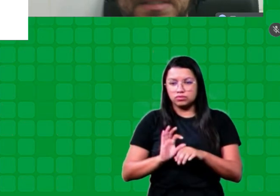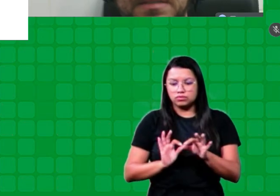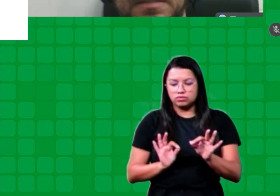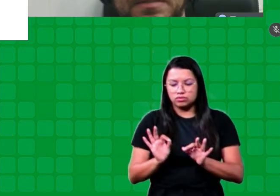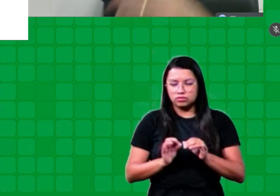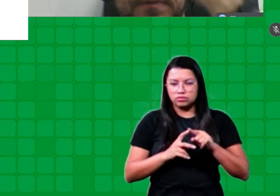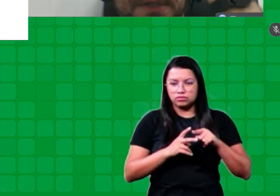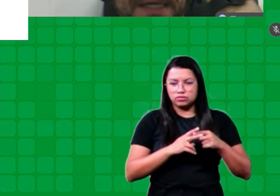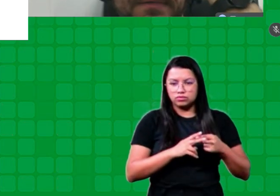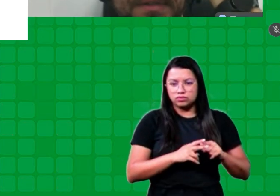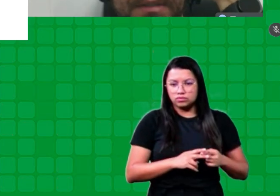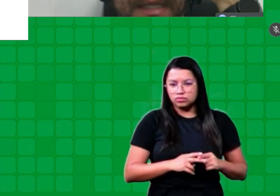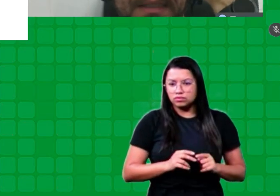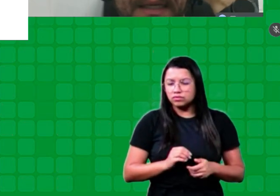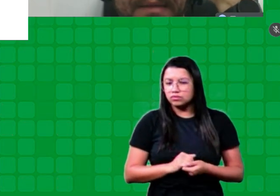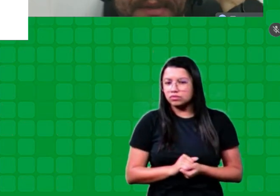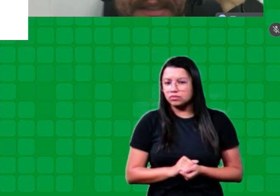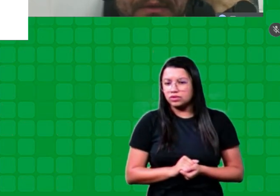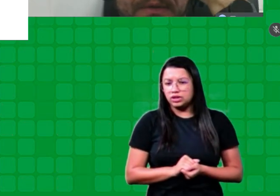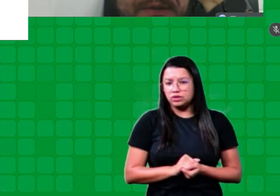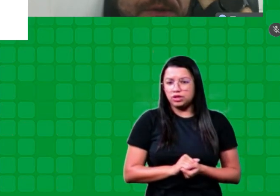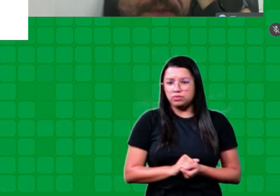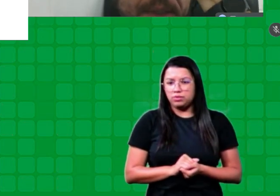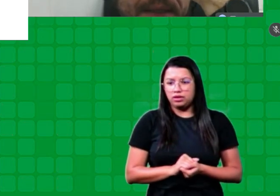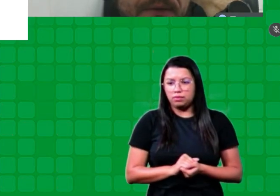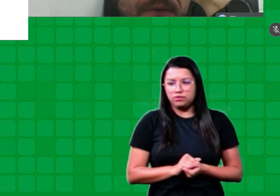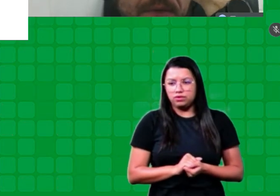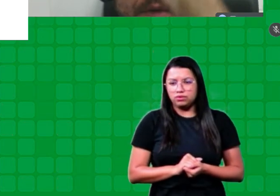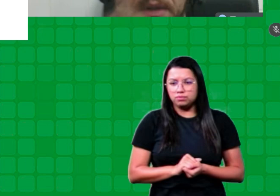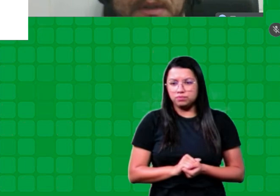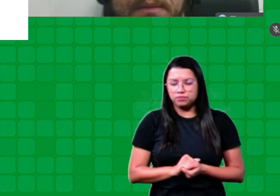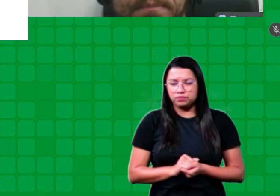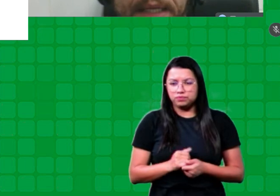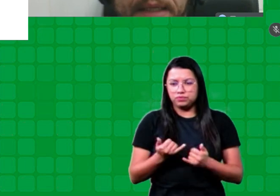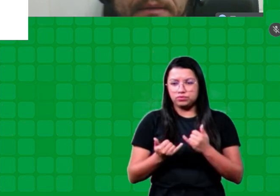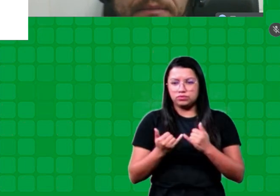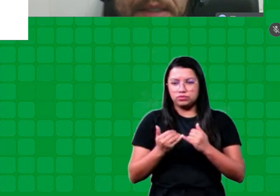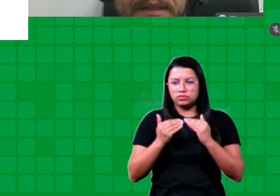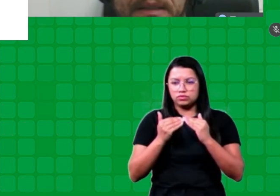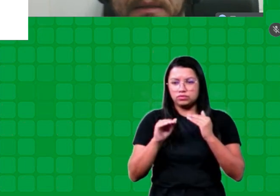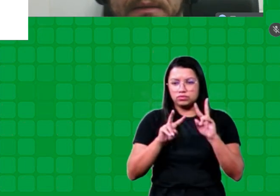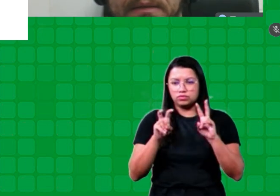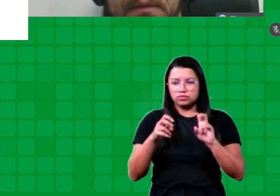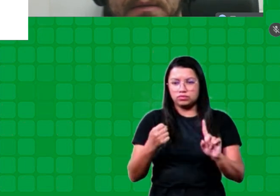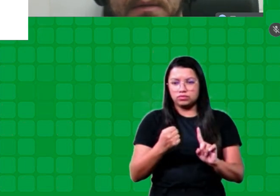despacho, pareceres favoráveis da DREP, relatório de impacto, PREM,